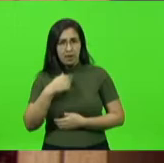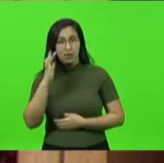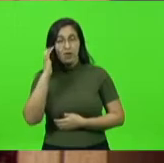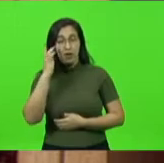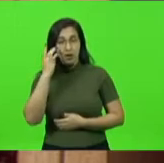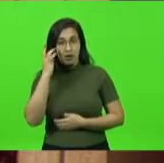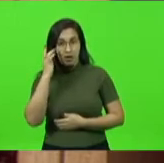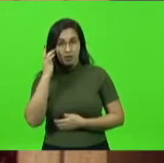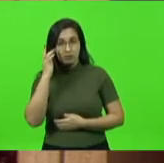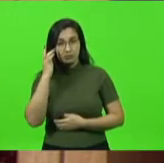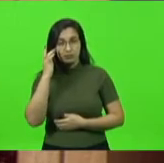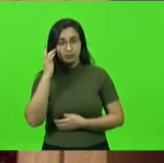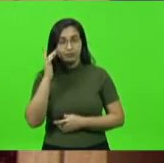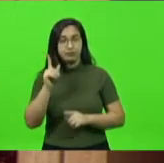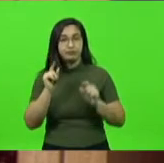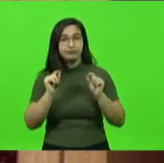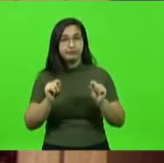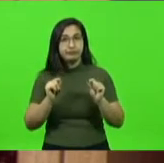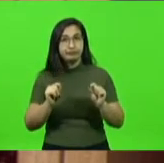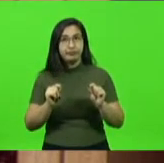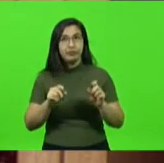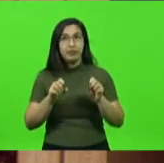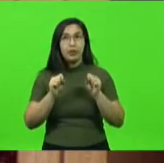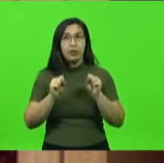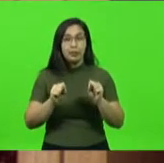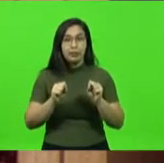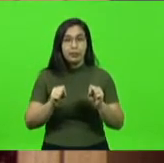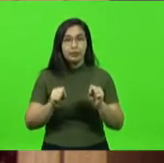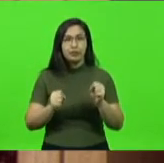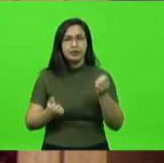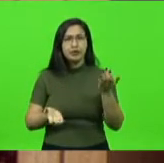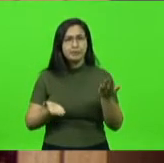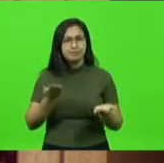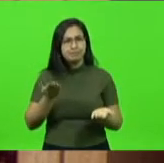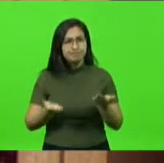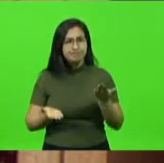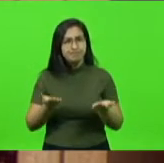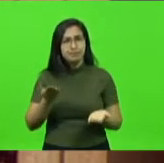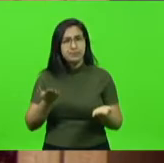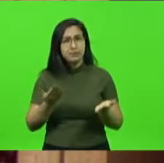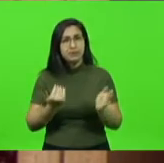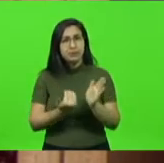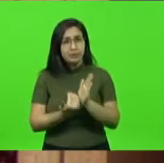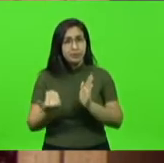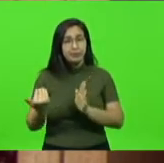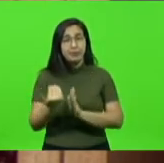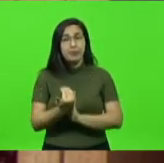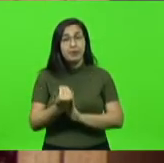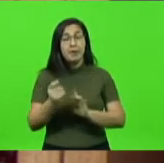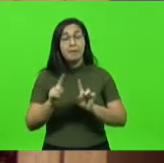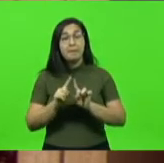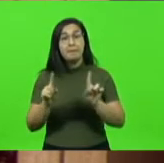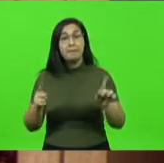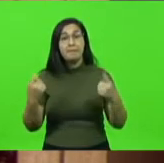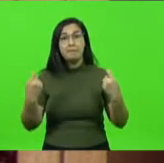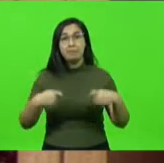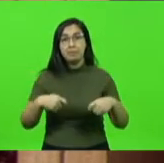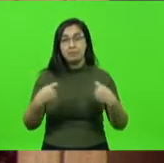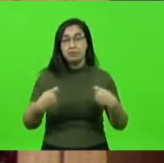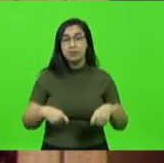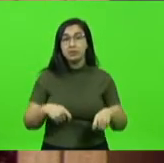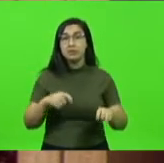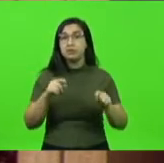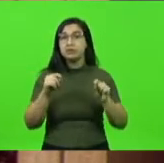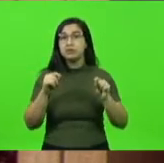na minha concepção, poderia-se haver uma flexibilização maior, mas eu também preciso dizer que não é